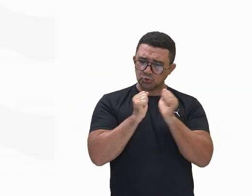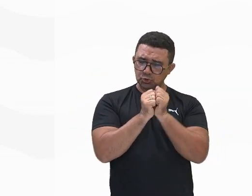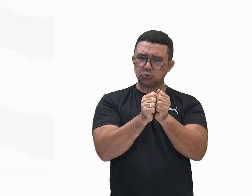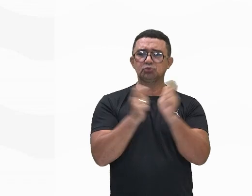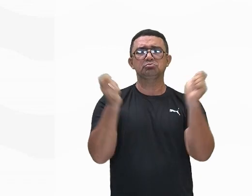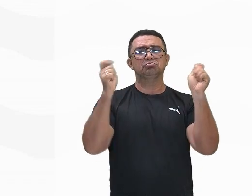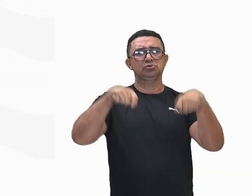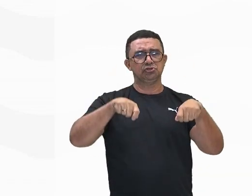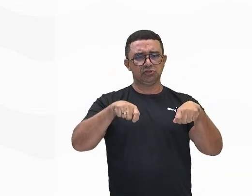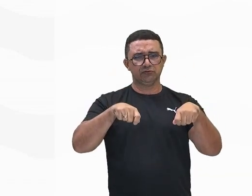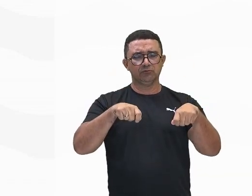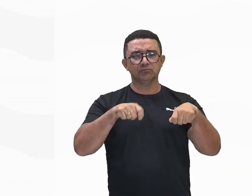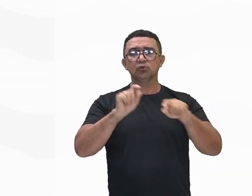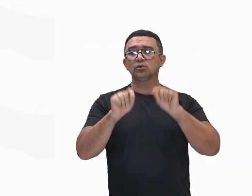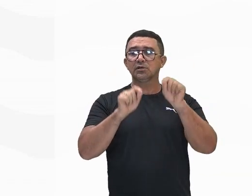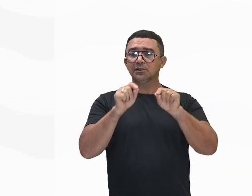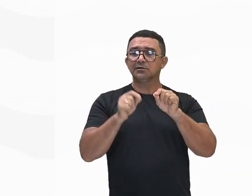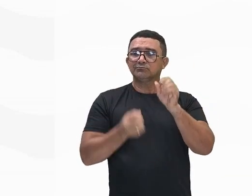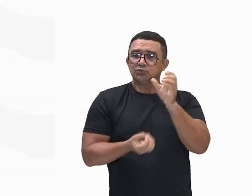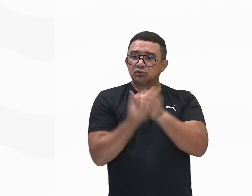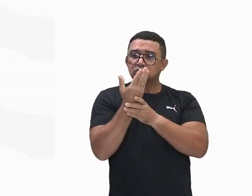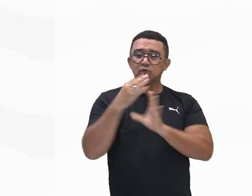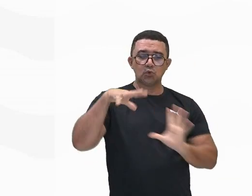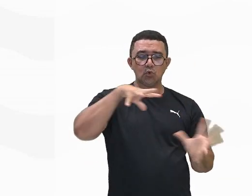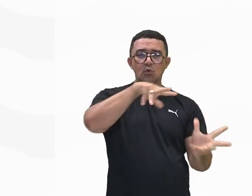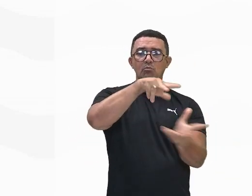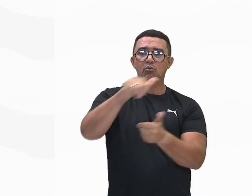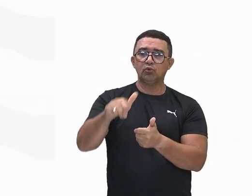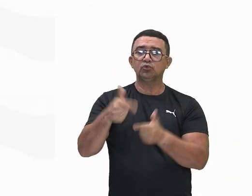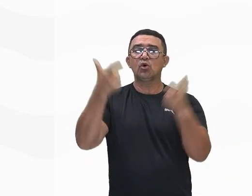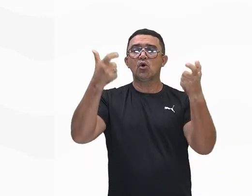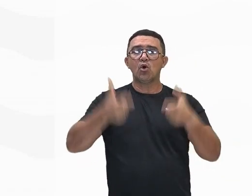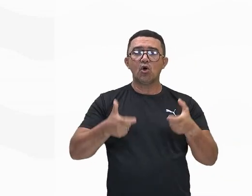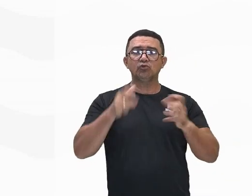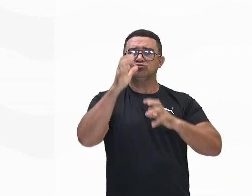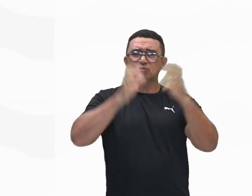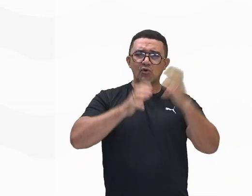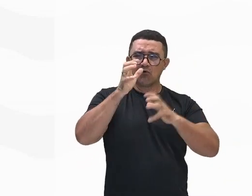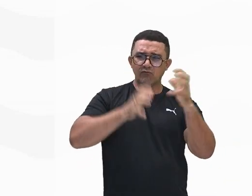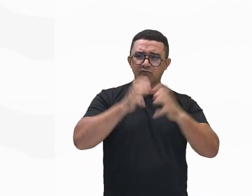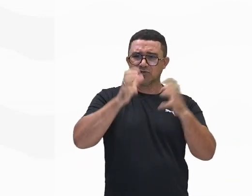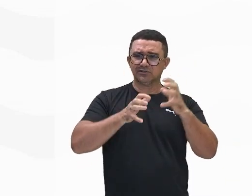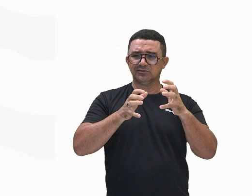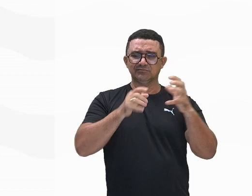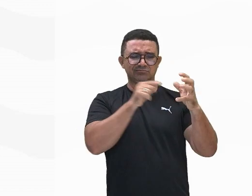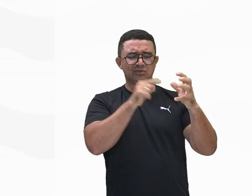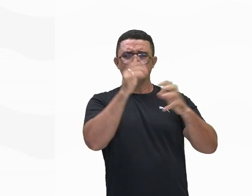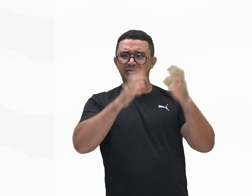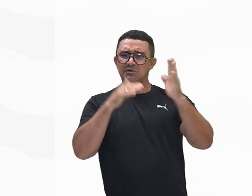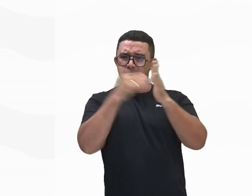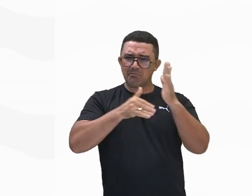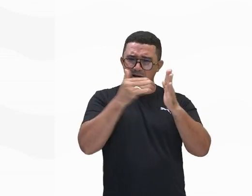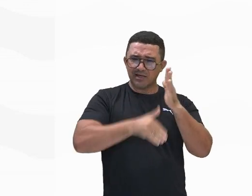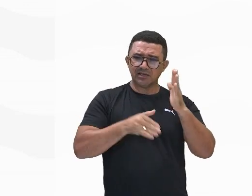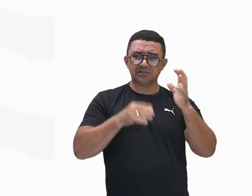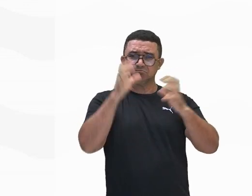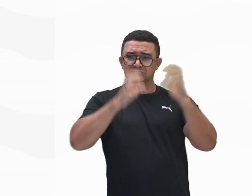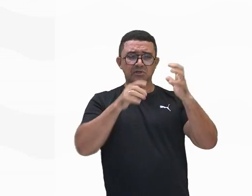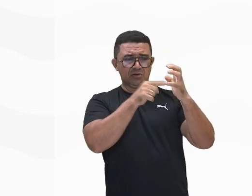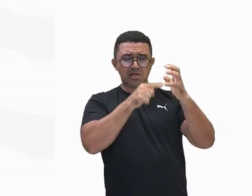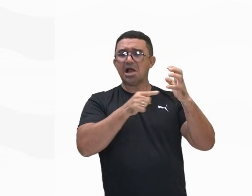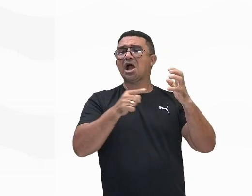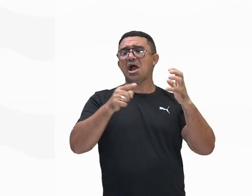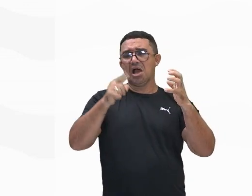podemos construir um mundo onde os conflitos sejam vistos não como obstáculos, mas como oportunidades